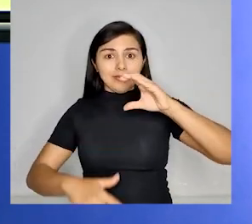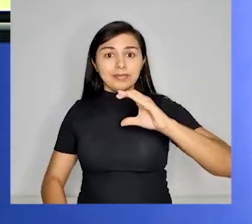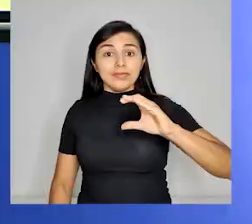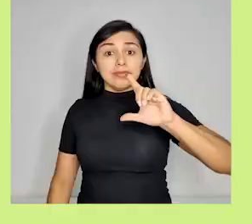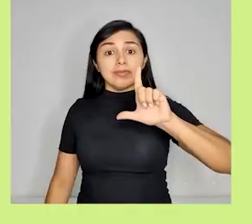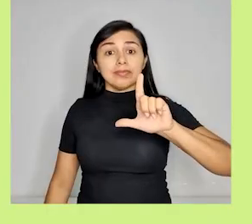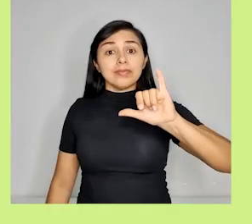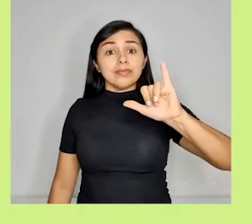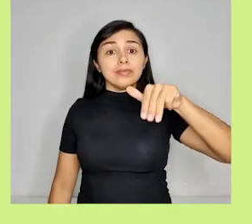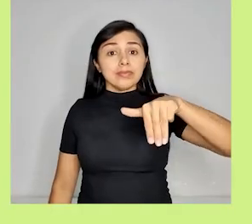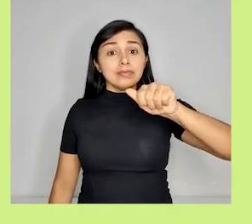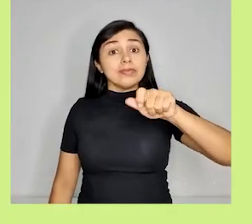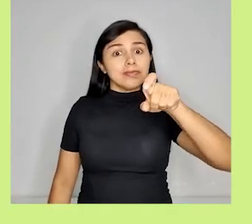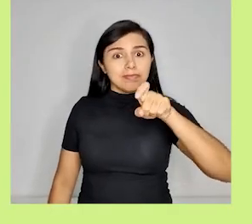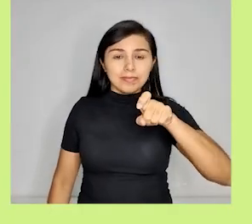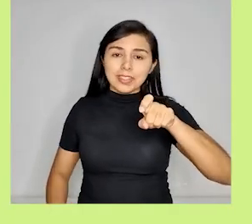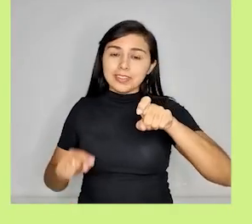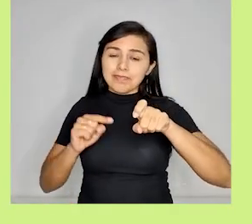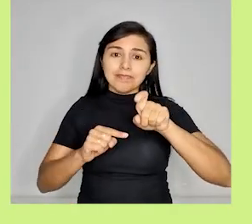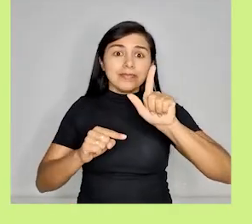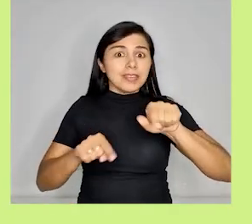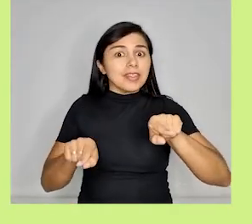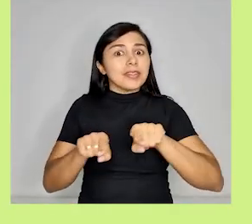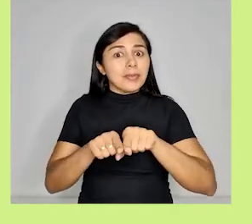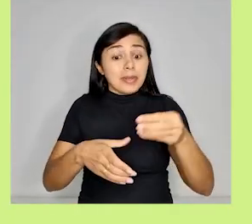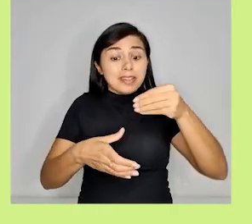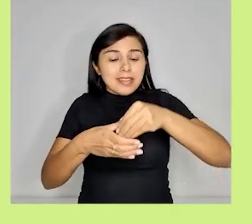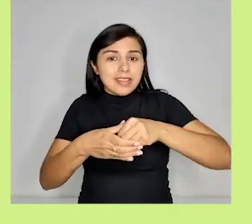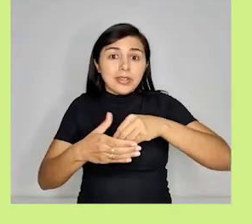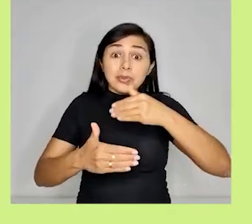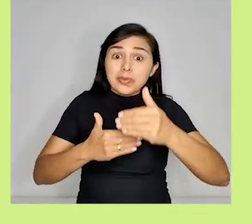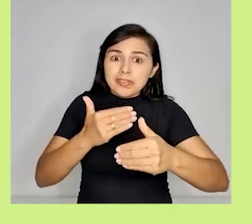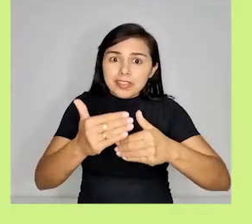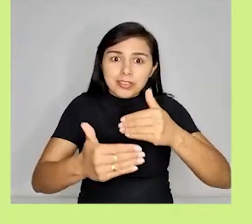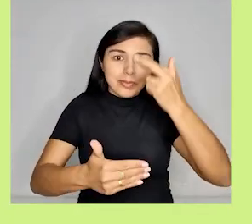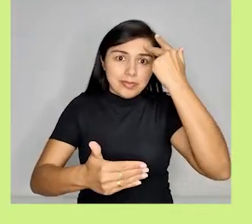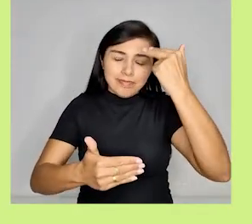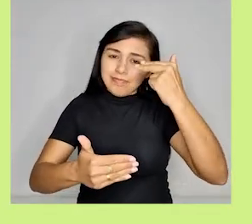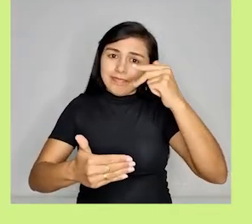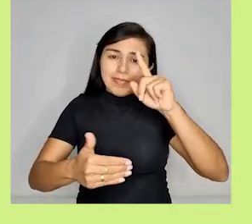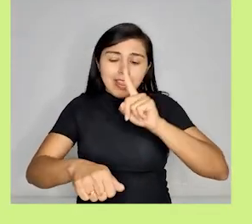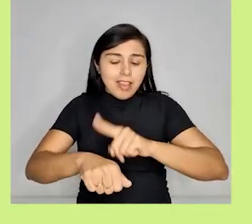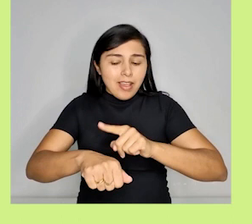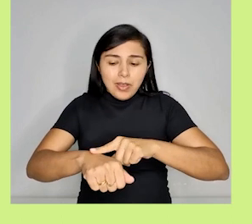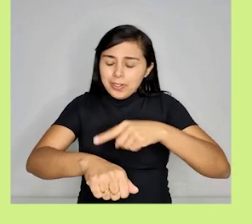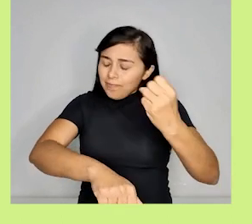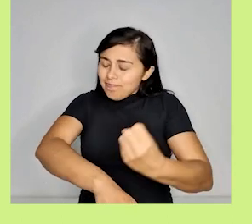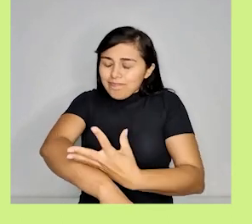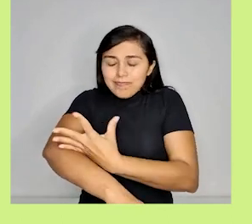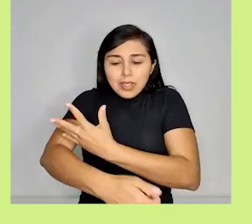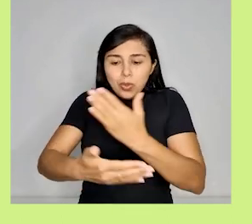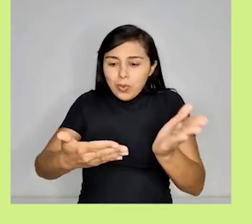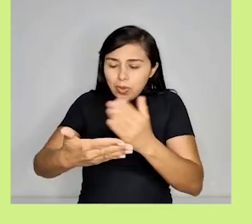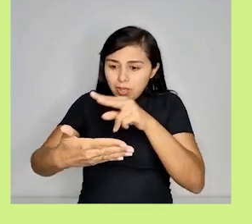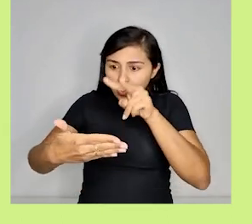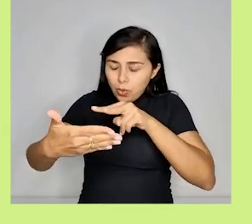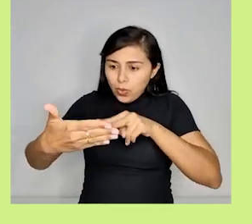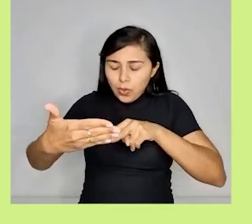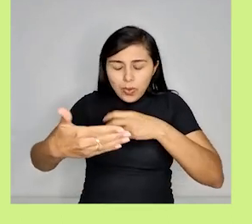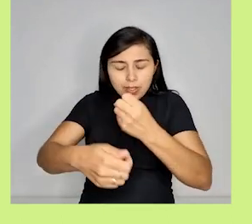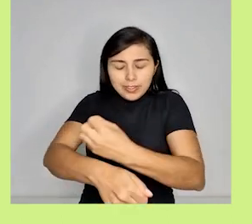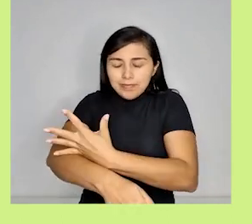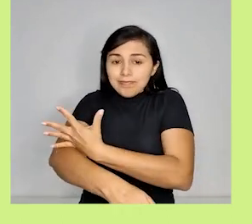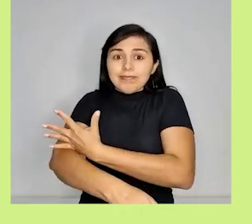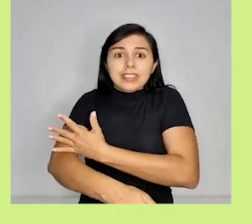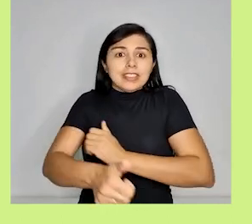faz parte do desenvolvimento e é o ponto alto da narrativa. Pode ser o momento mais emocionante ou mais tenso e desafiador